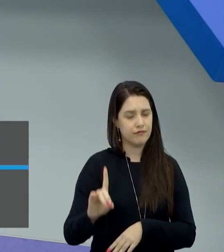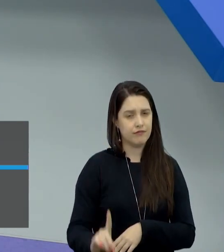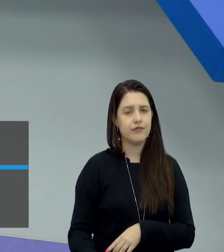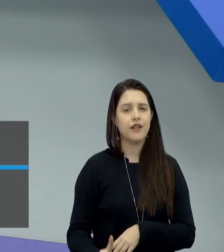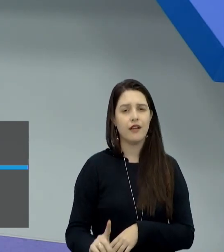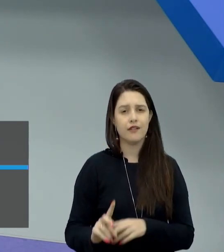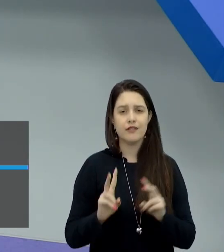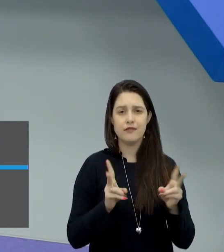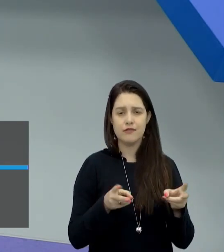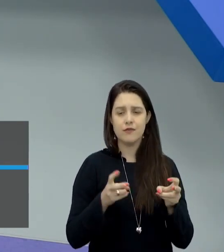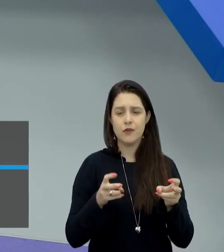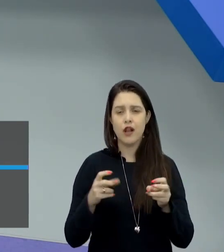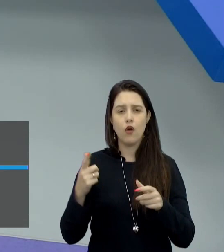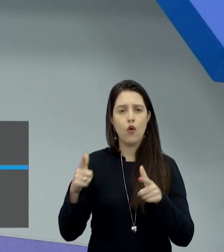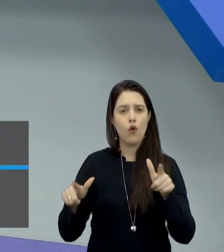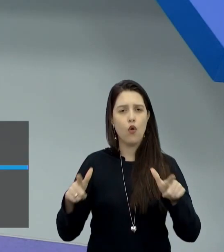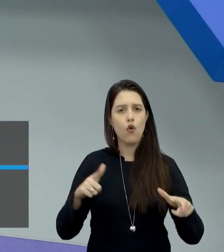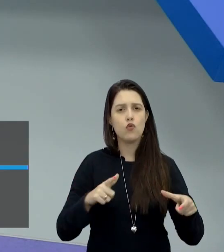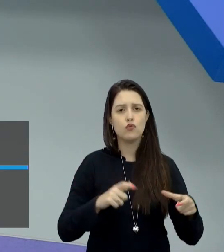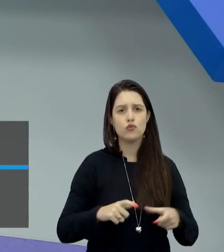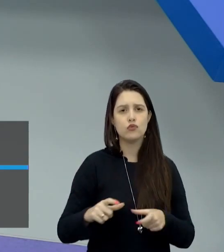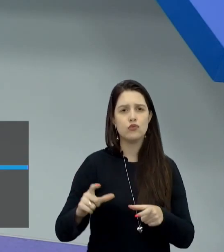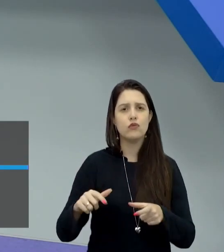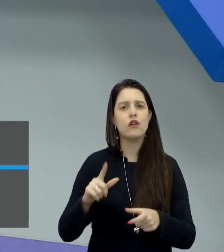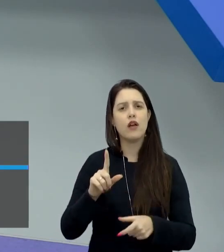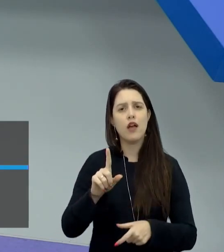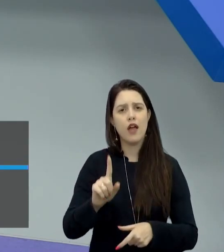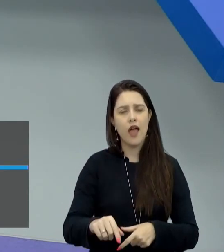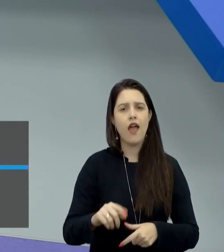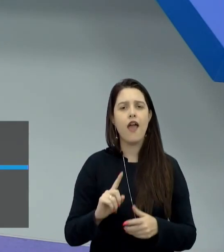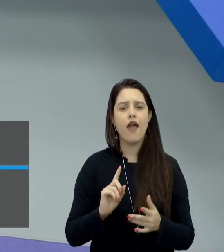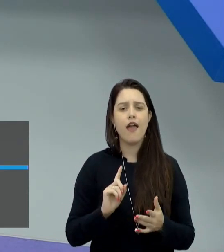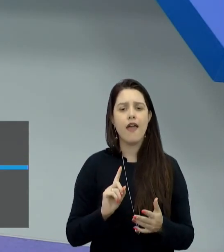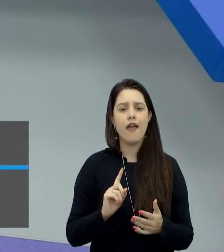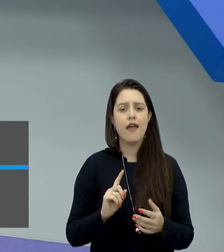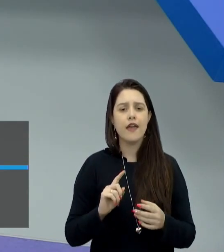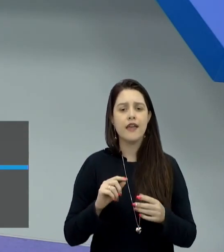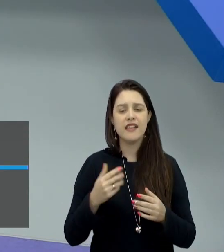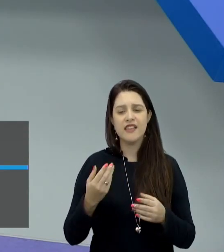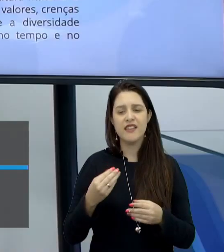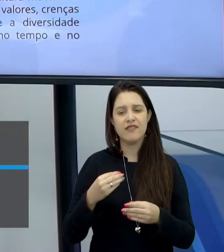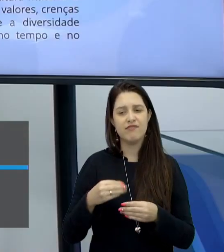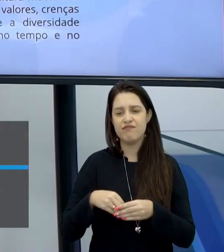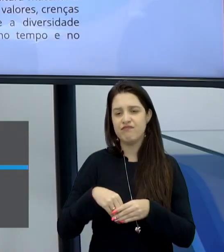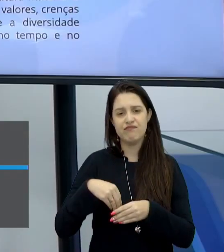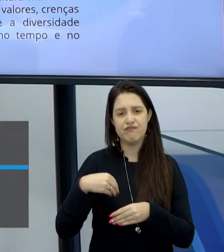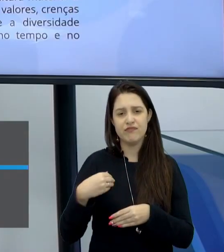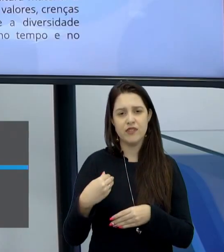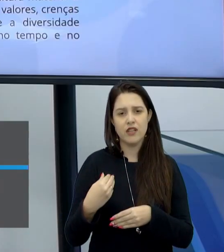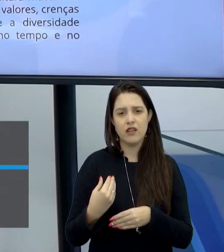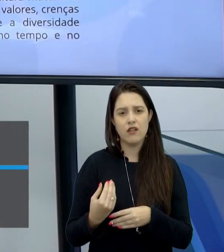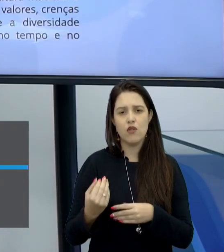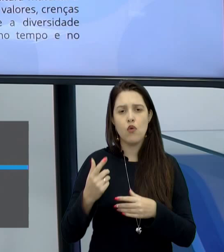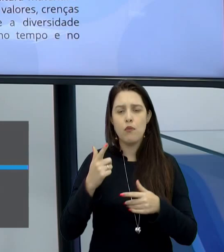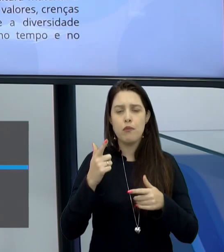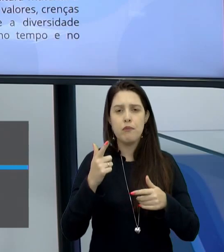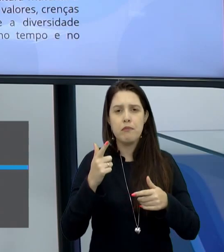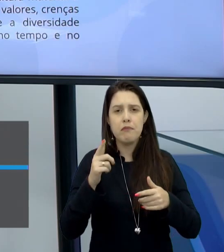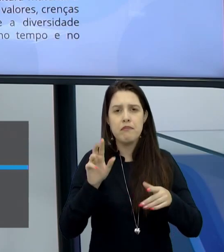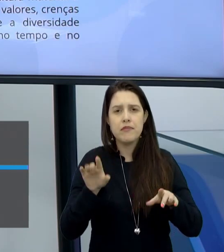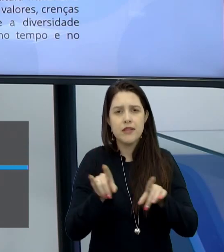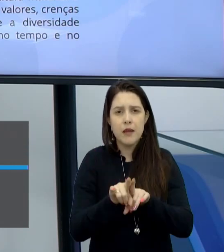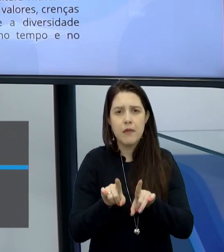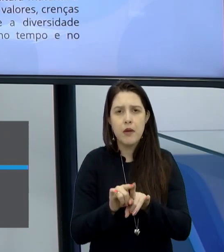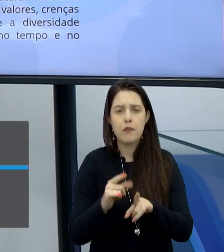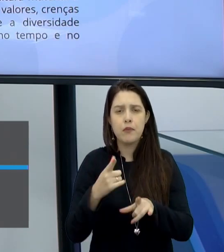explorar outras nações, porque essas seriam consideradas aí inferiores. Exato. E aí, por conta, né,